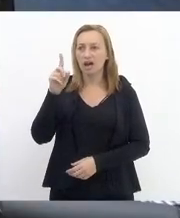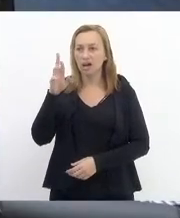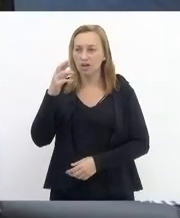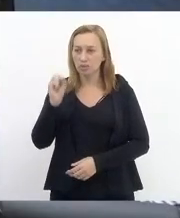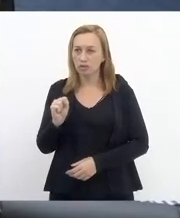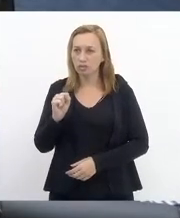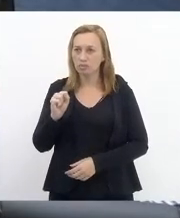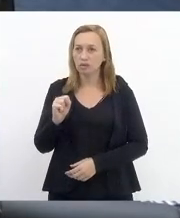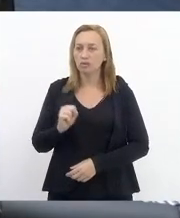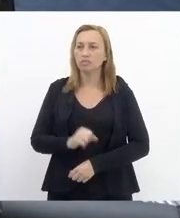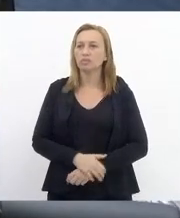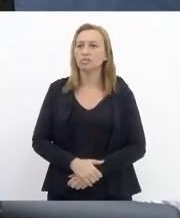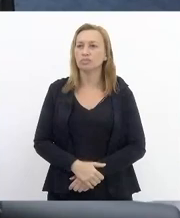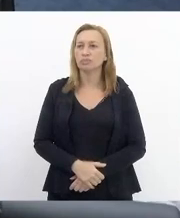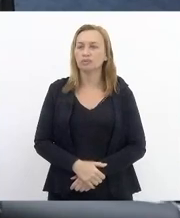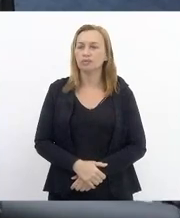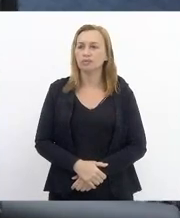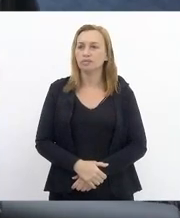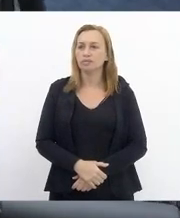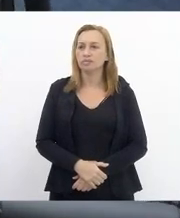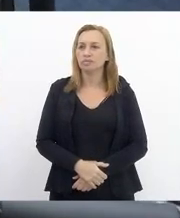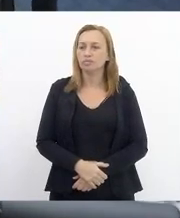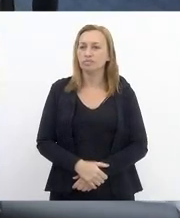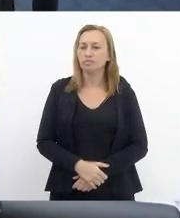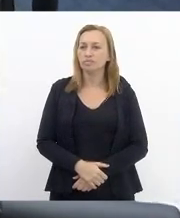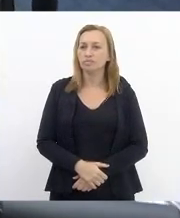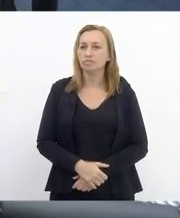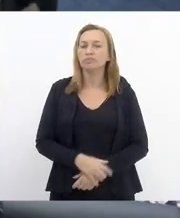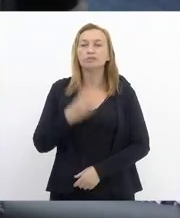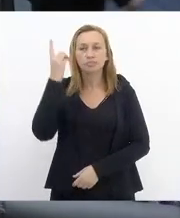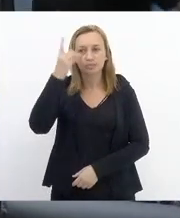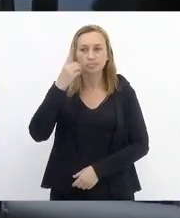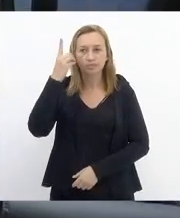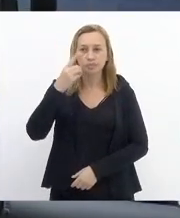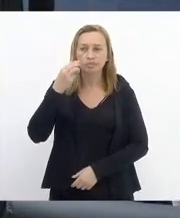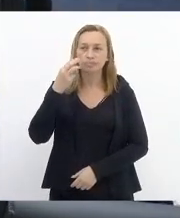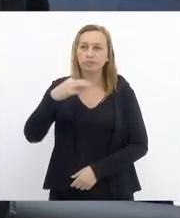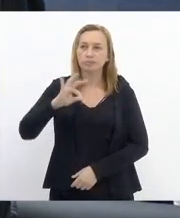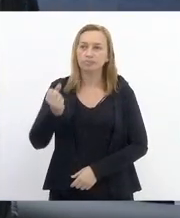Deputado, delegado Carlos Augusto. Deputada Marta Rocha.